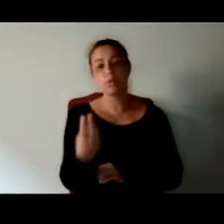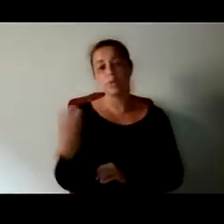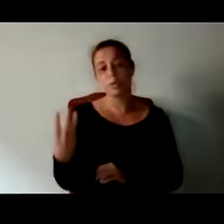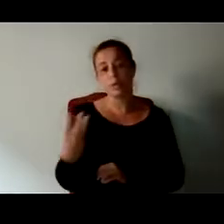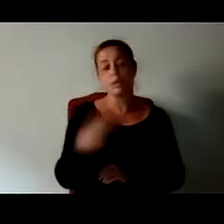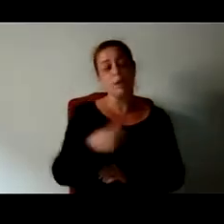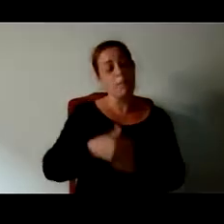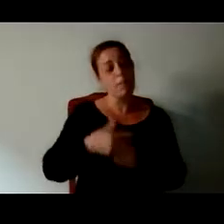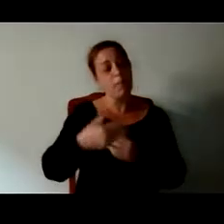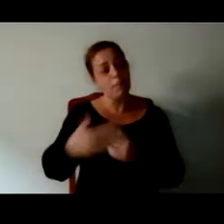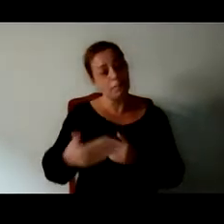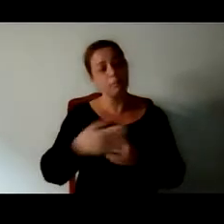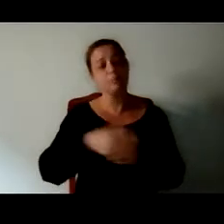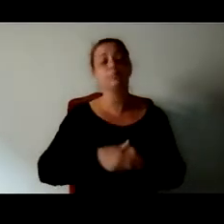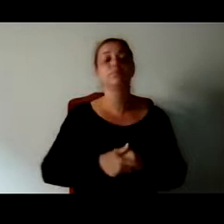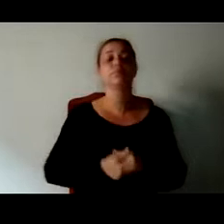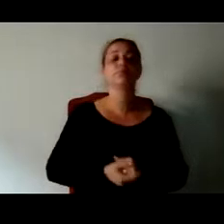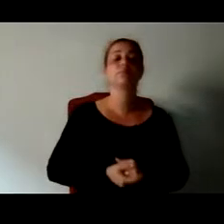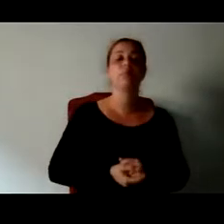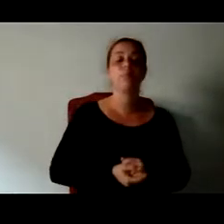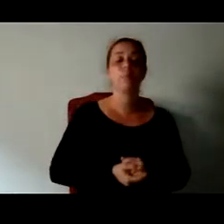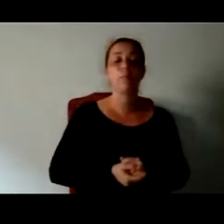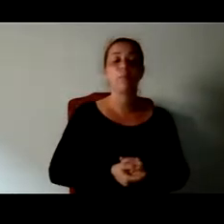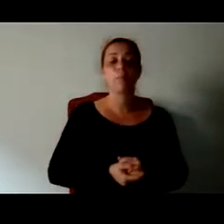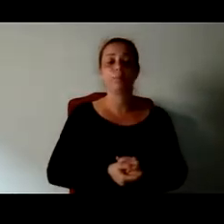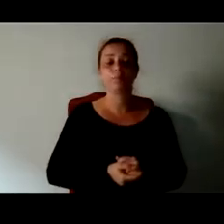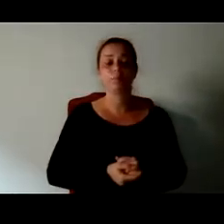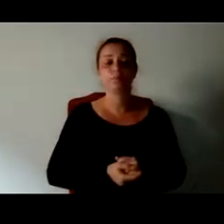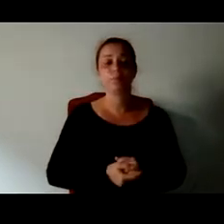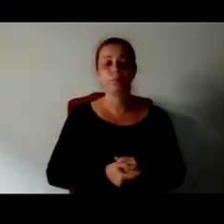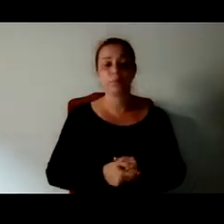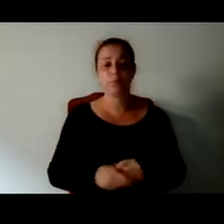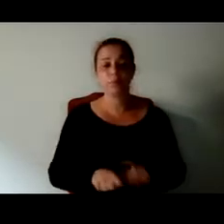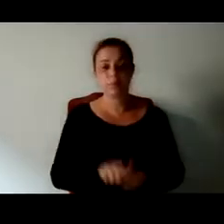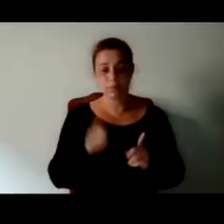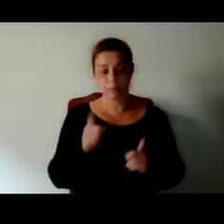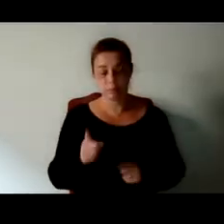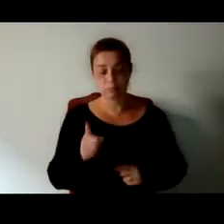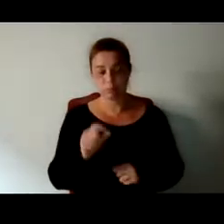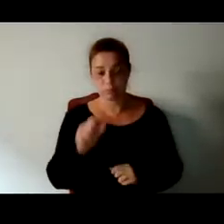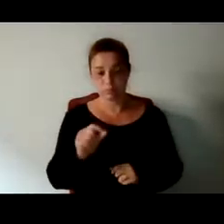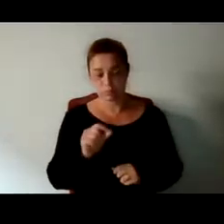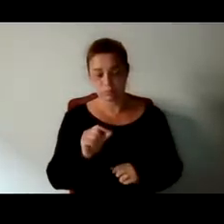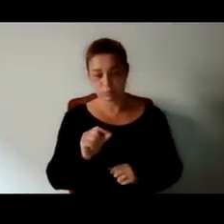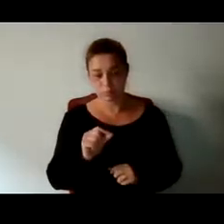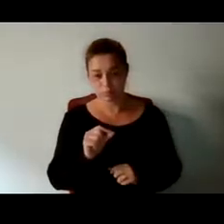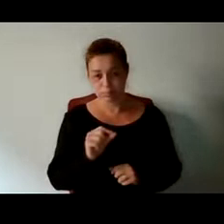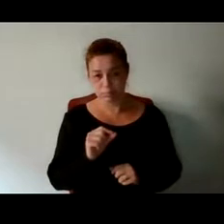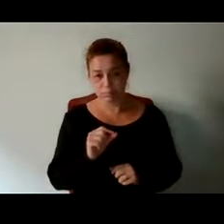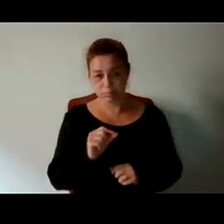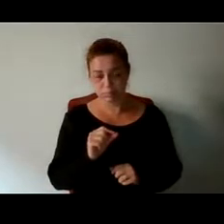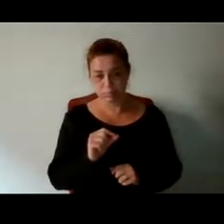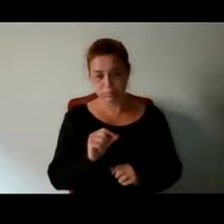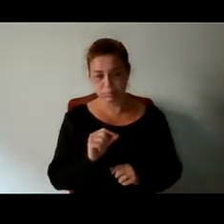assim sucessivamente. E aqui existe